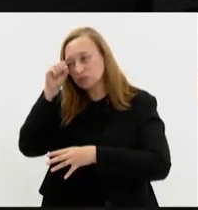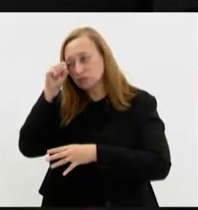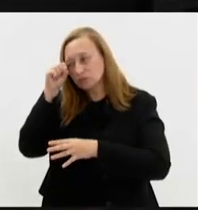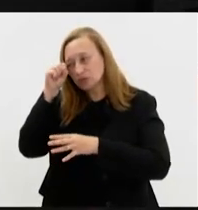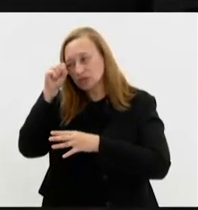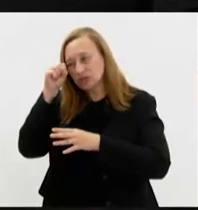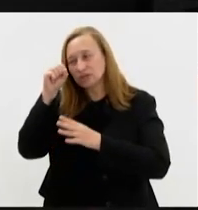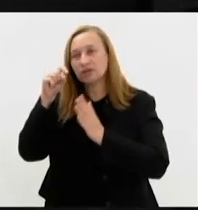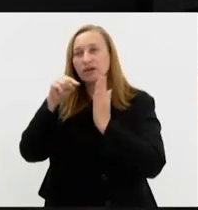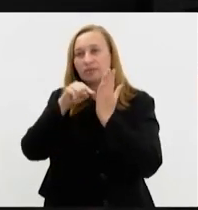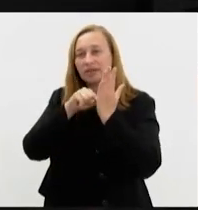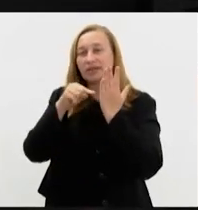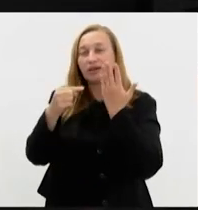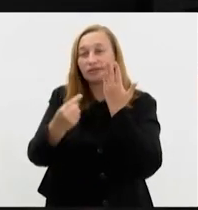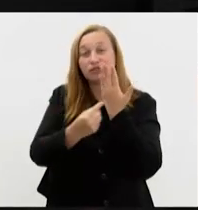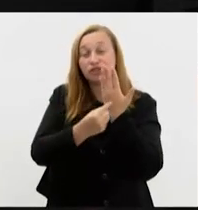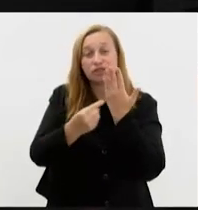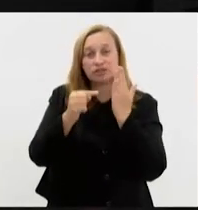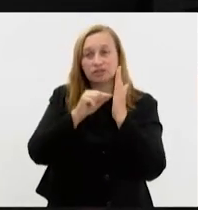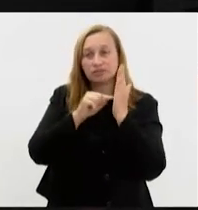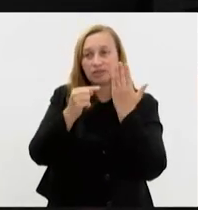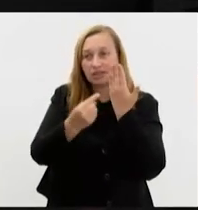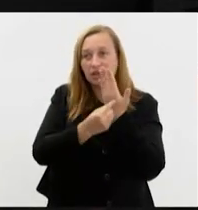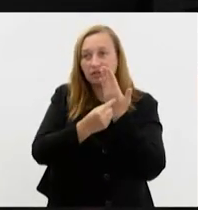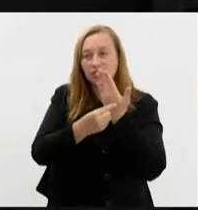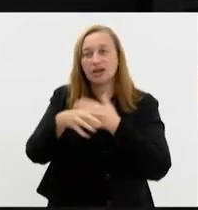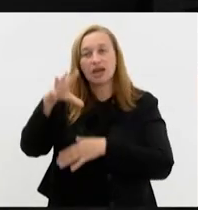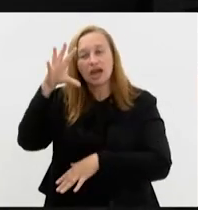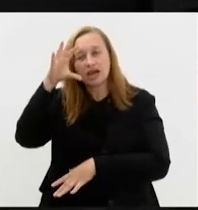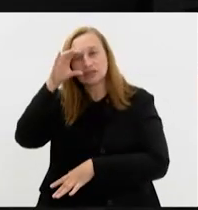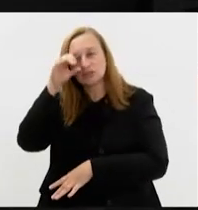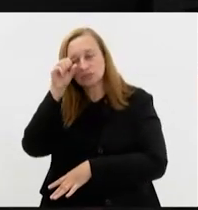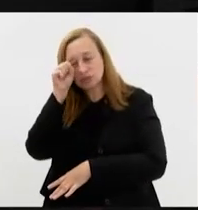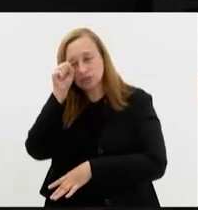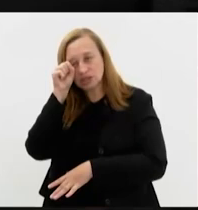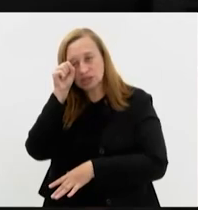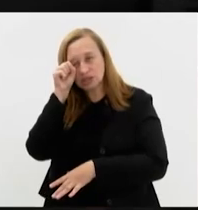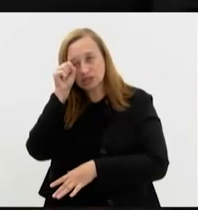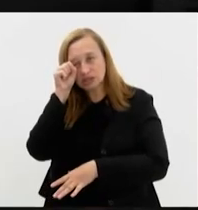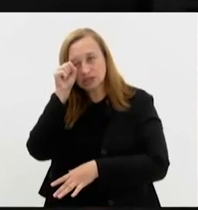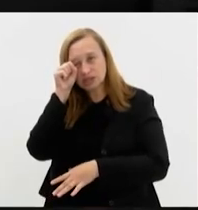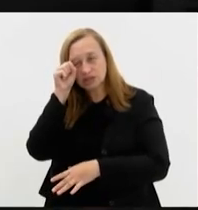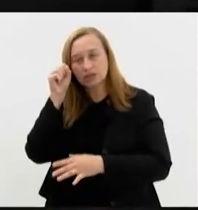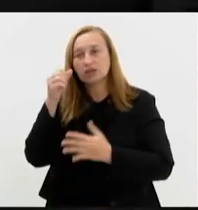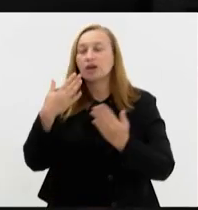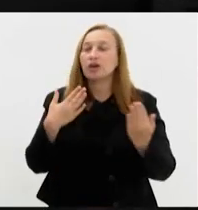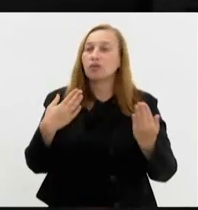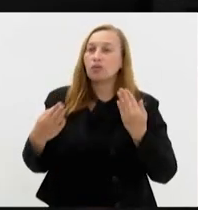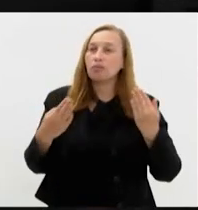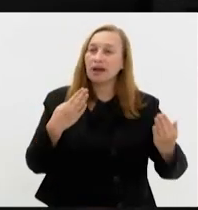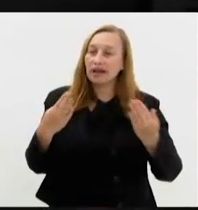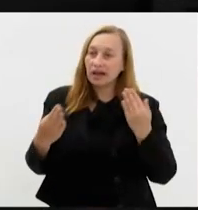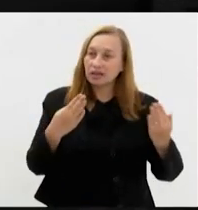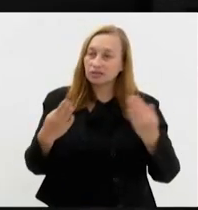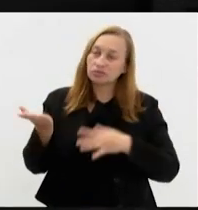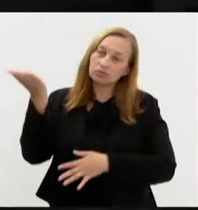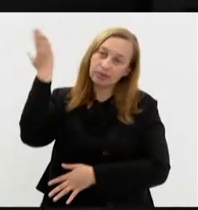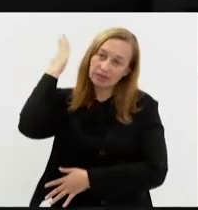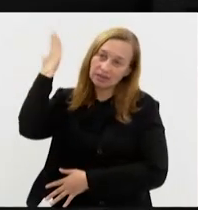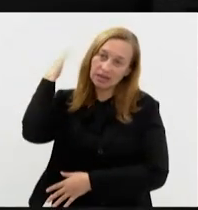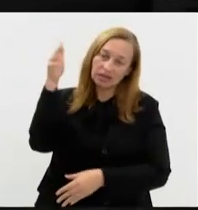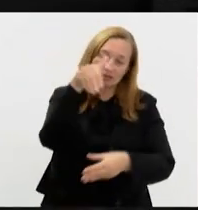veemente Ministro nesse sentido com grande singeleza aqui eu ouso